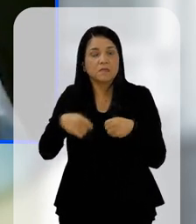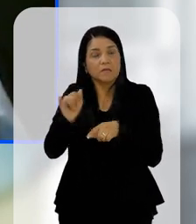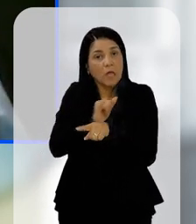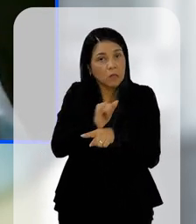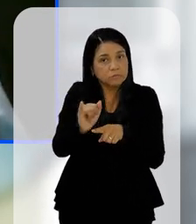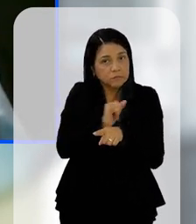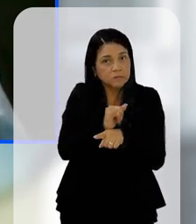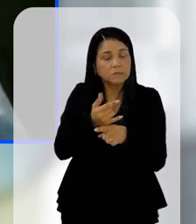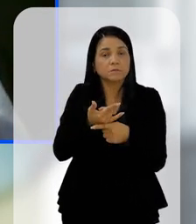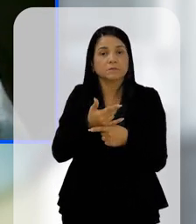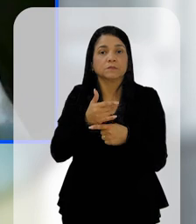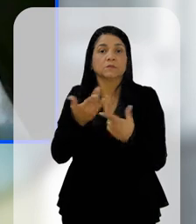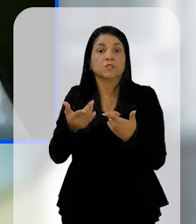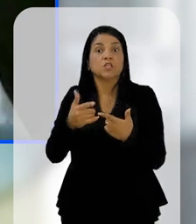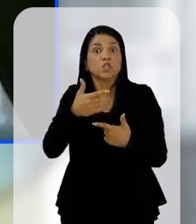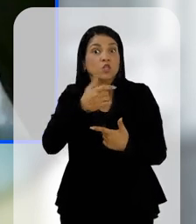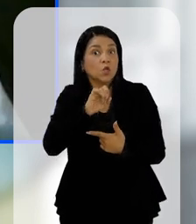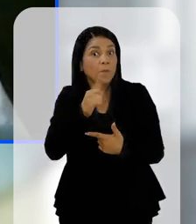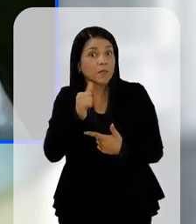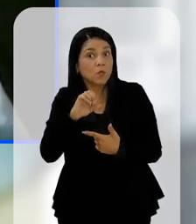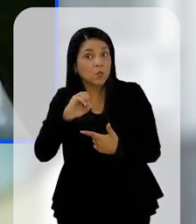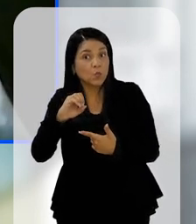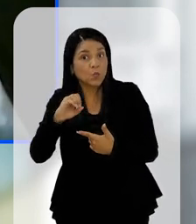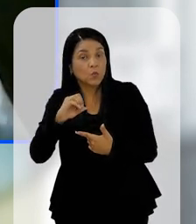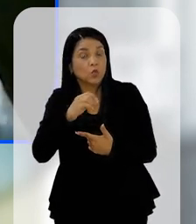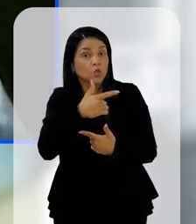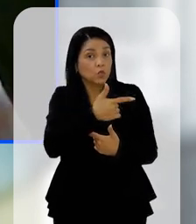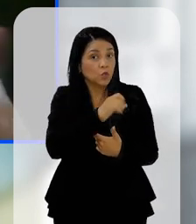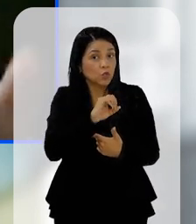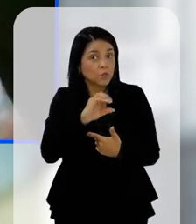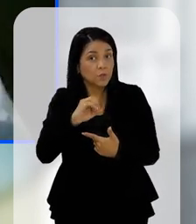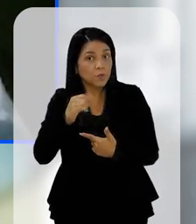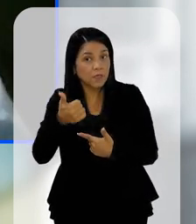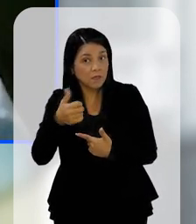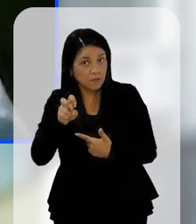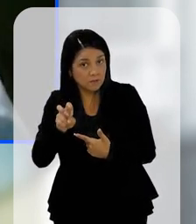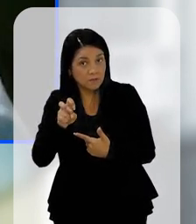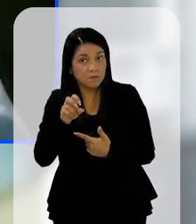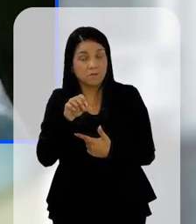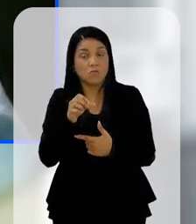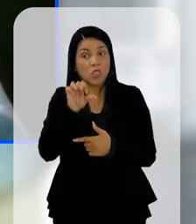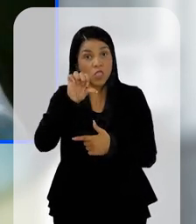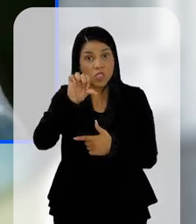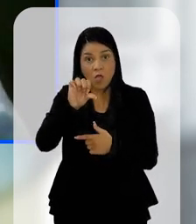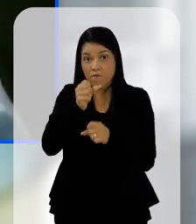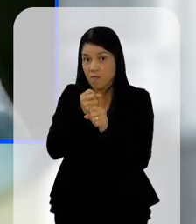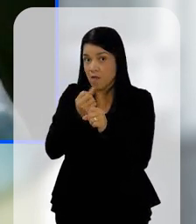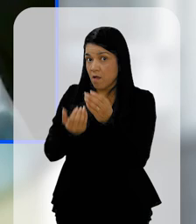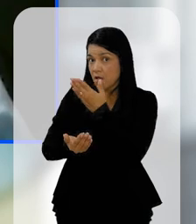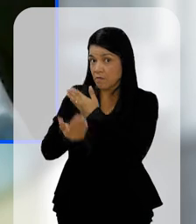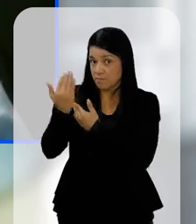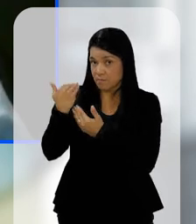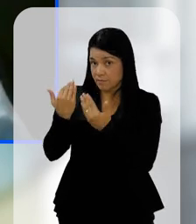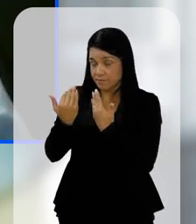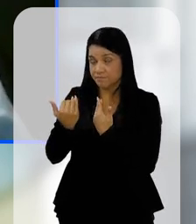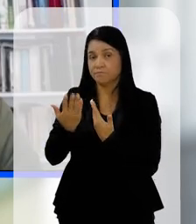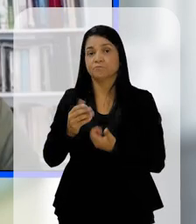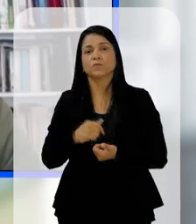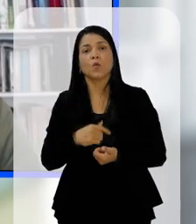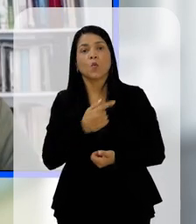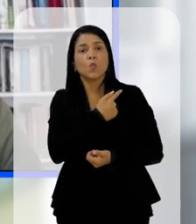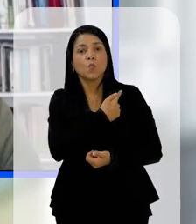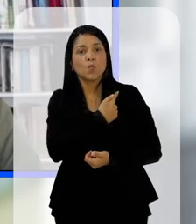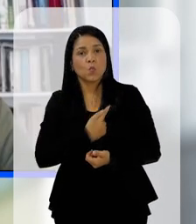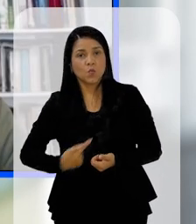em alguma alternativa. Isso em 2015, né? Há 9 anos. O governador